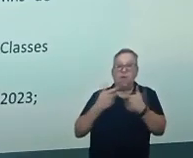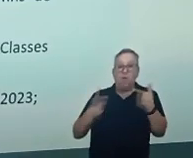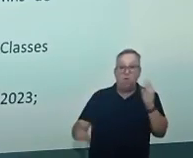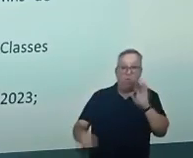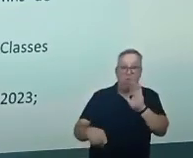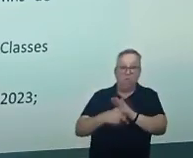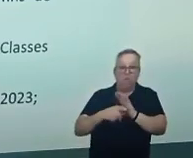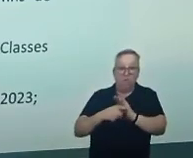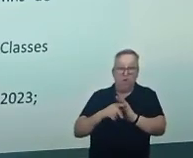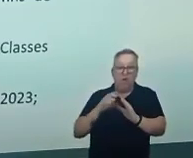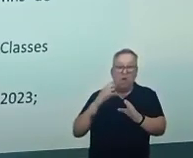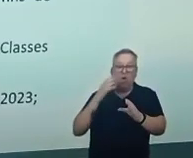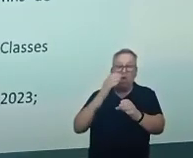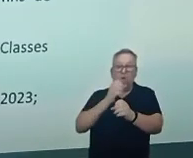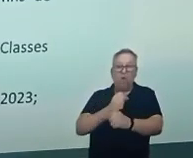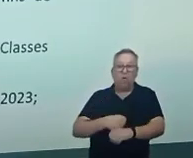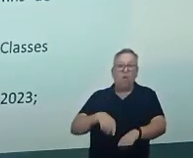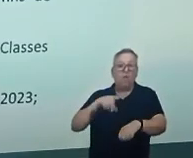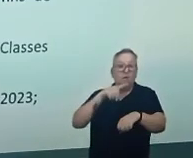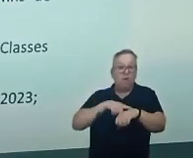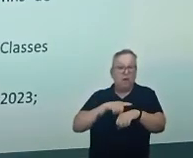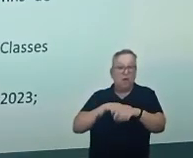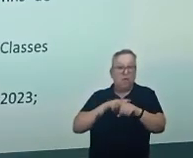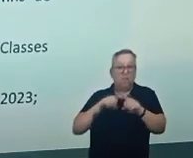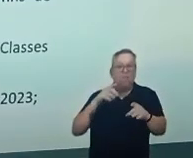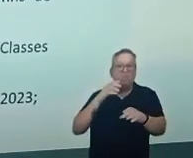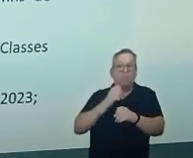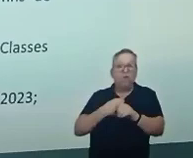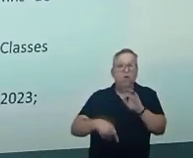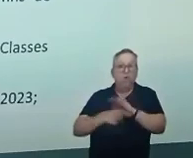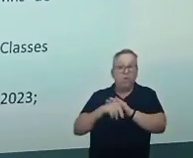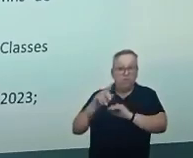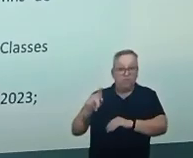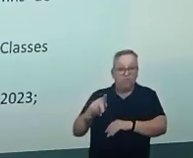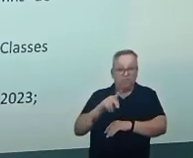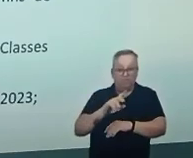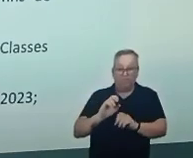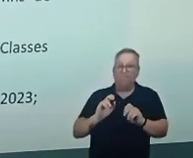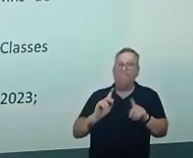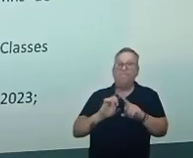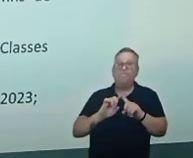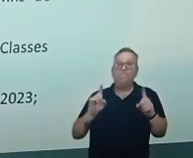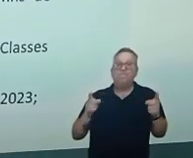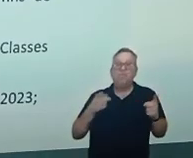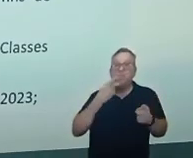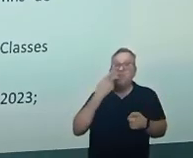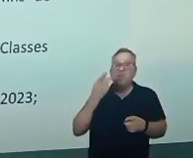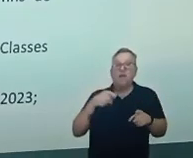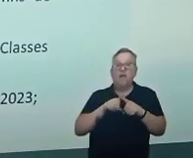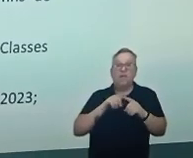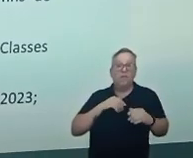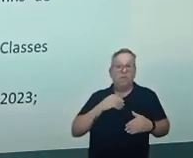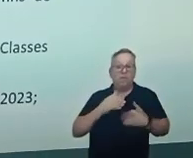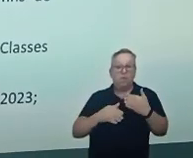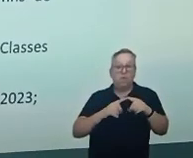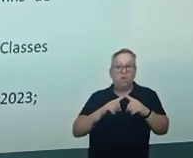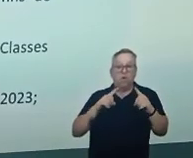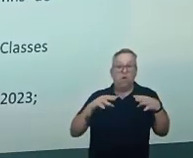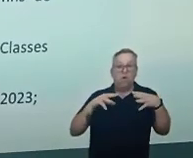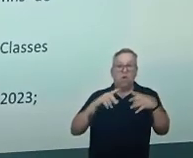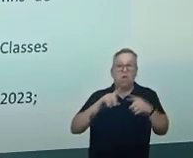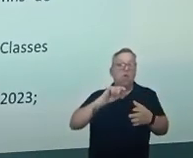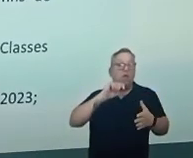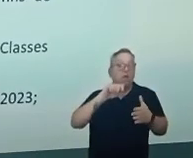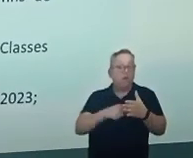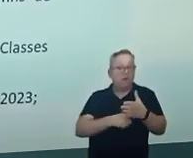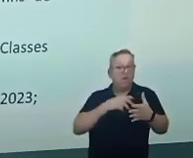à contagem de tempo para os fins de pontuação docente, tá? Vamos falar do processo como um todo na